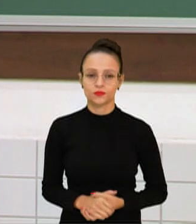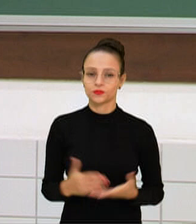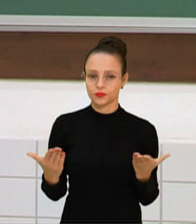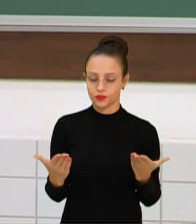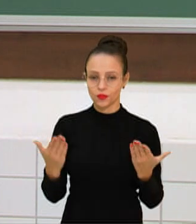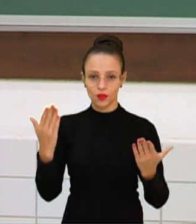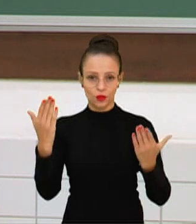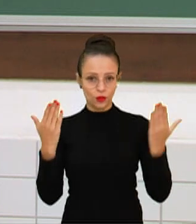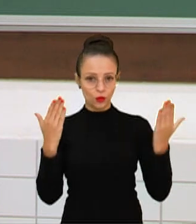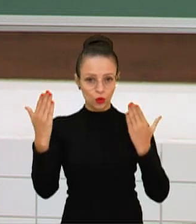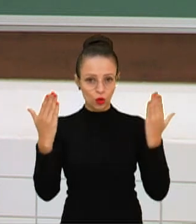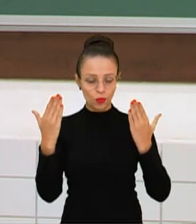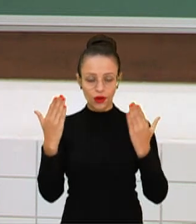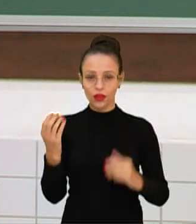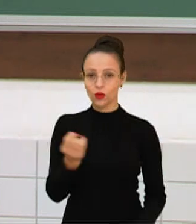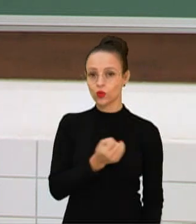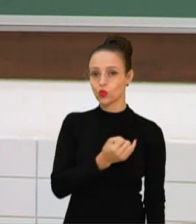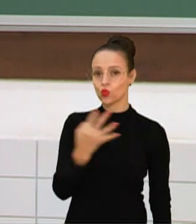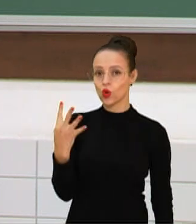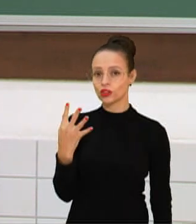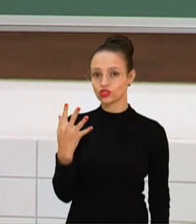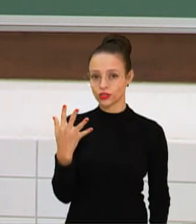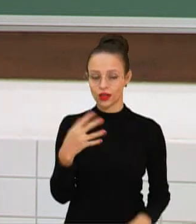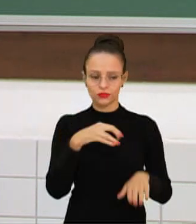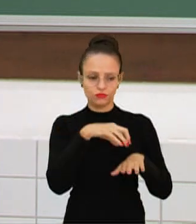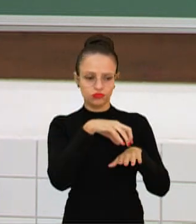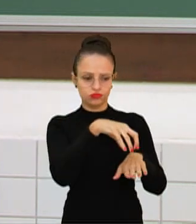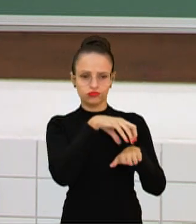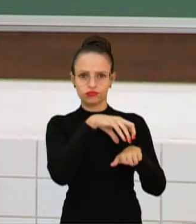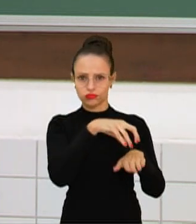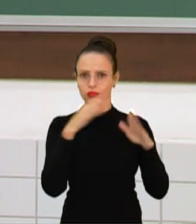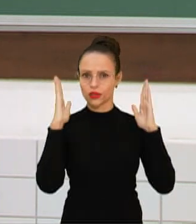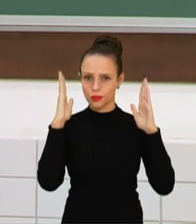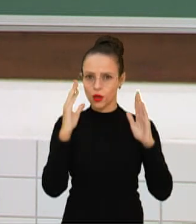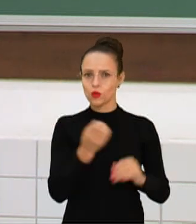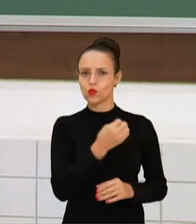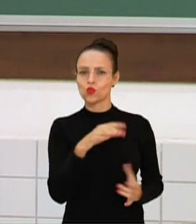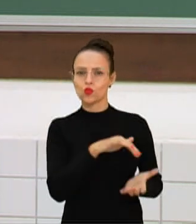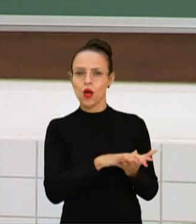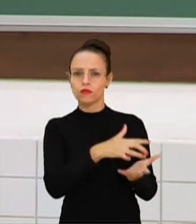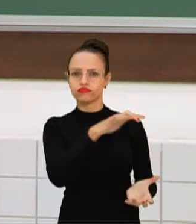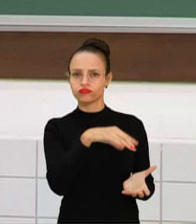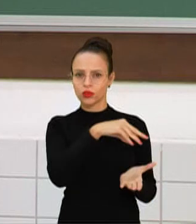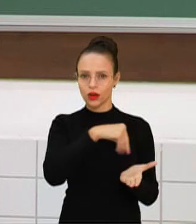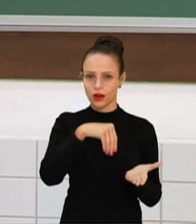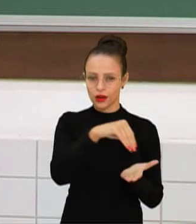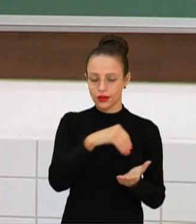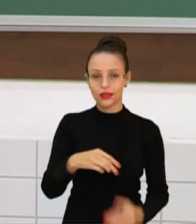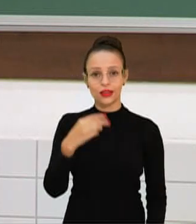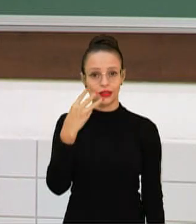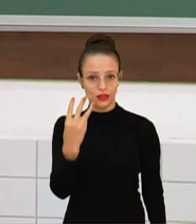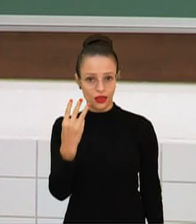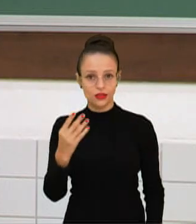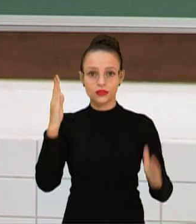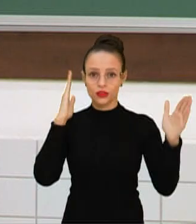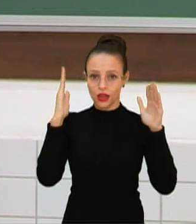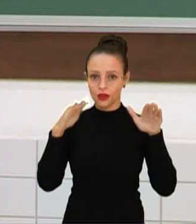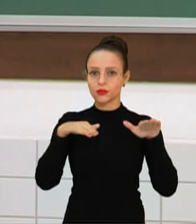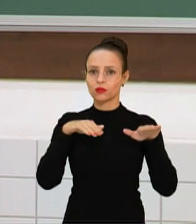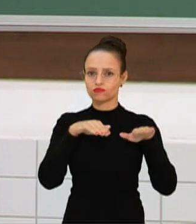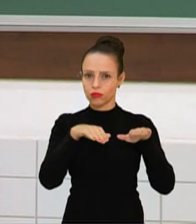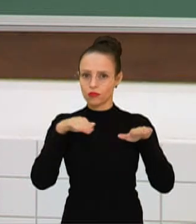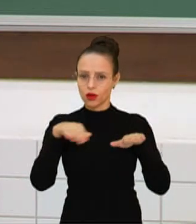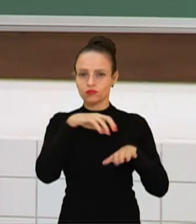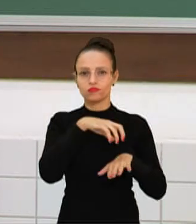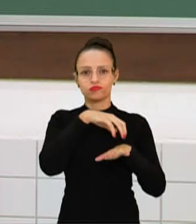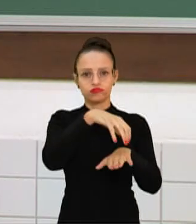Está comparando aqui quantidade de areia que cada caminhão transporta. Então, nesse problema, eu tenho 3 caminhões